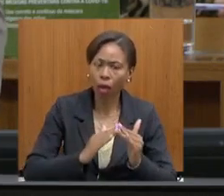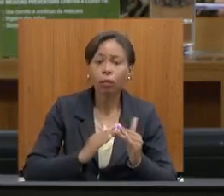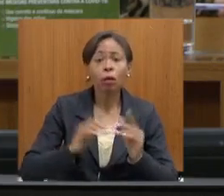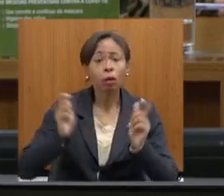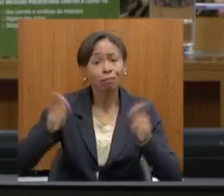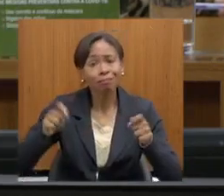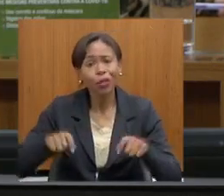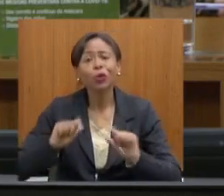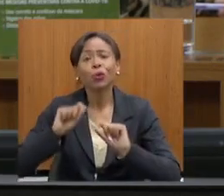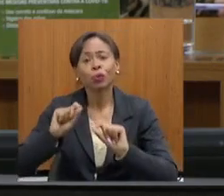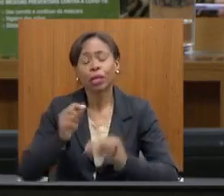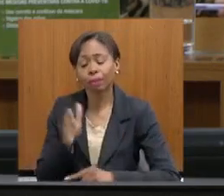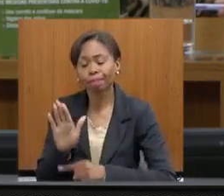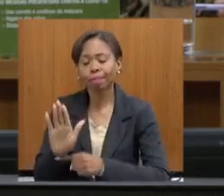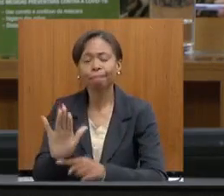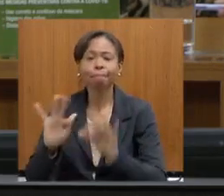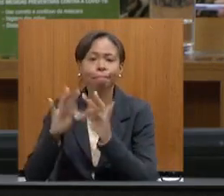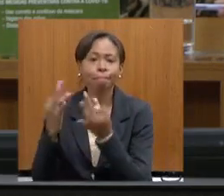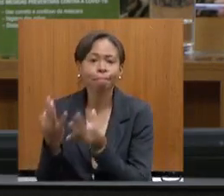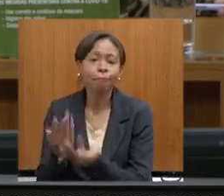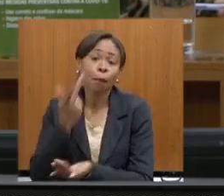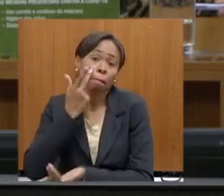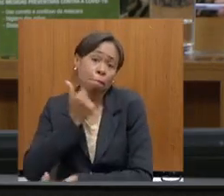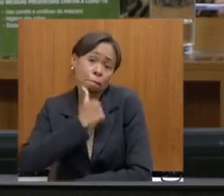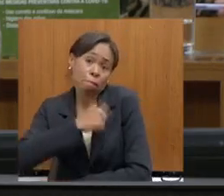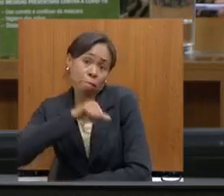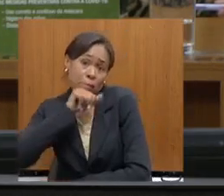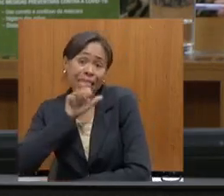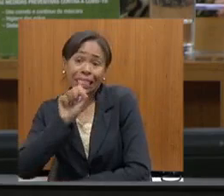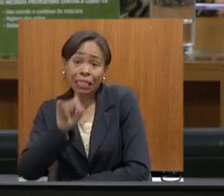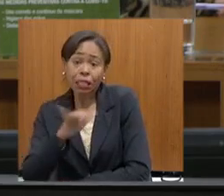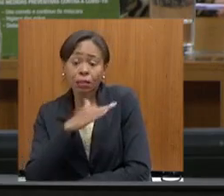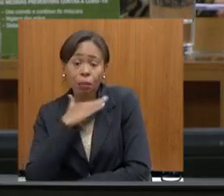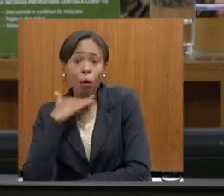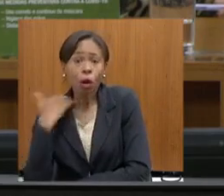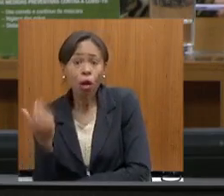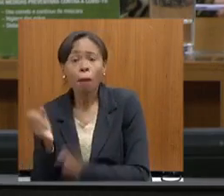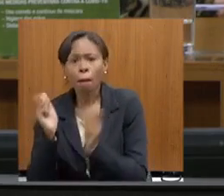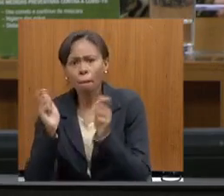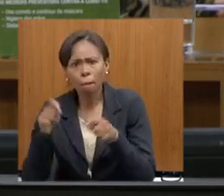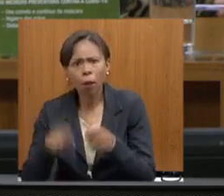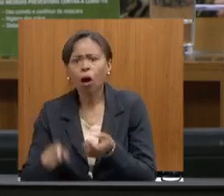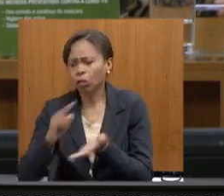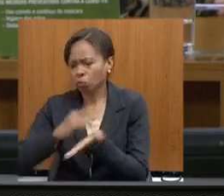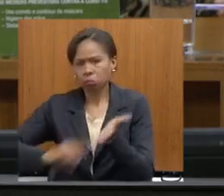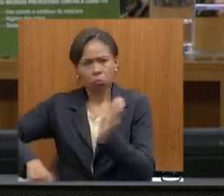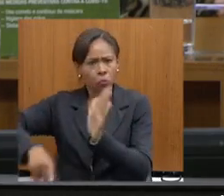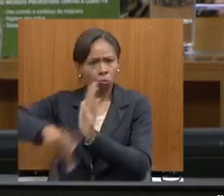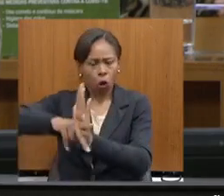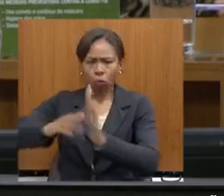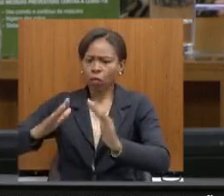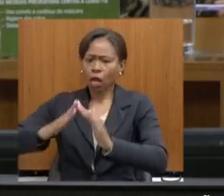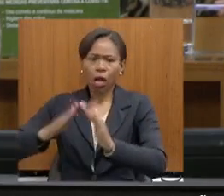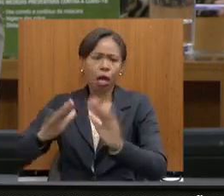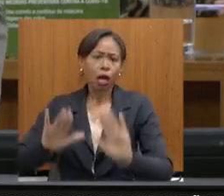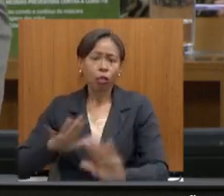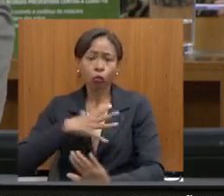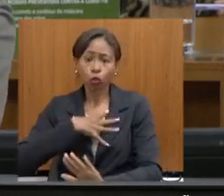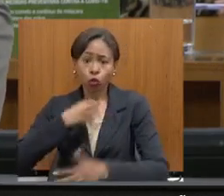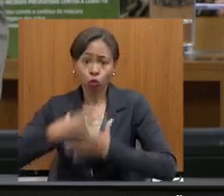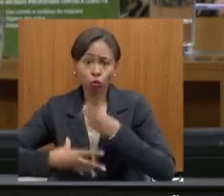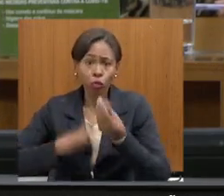deixar para os filhos é uma segurança jurídica é de uma herança com mais valorização